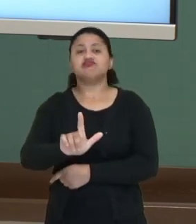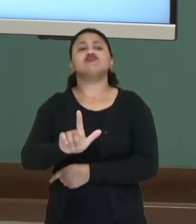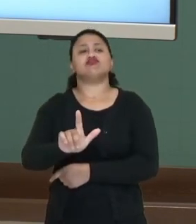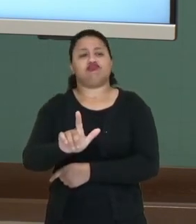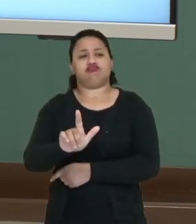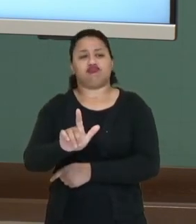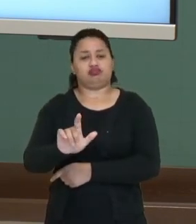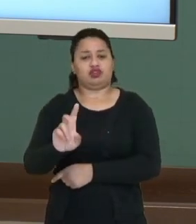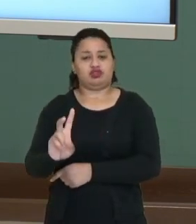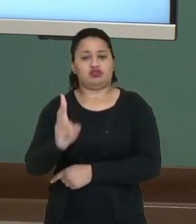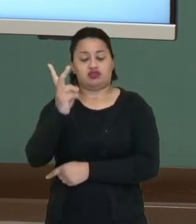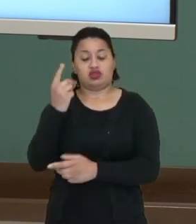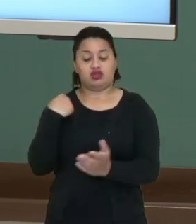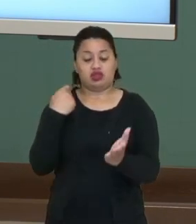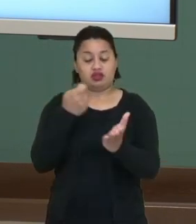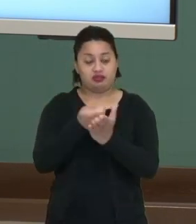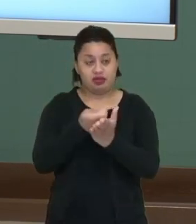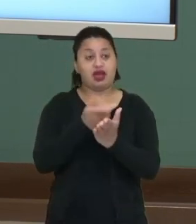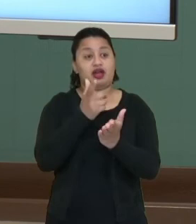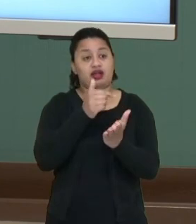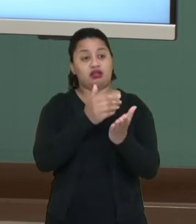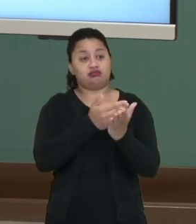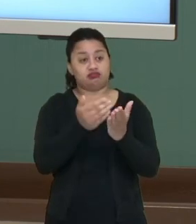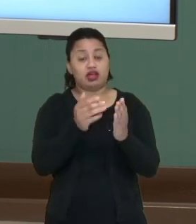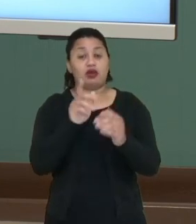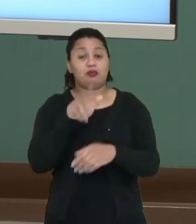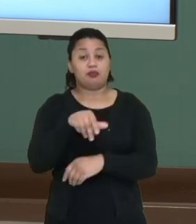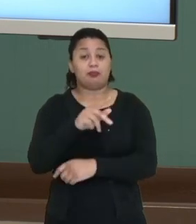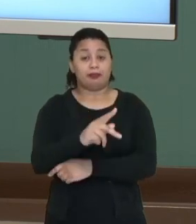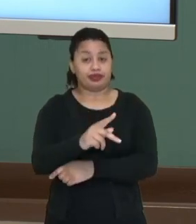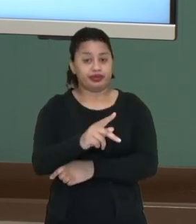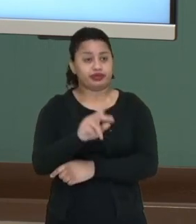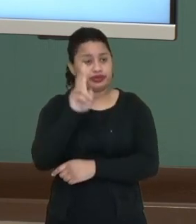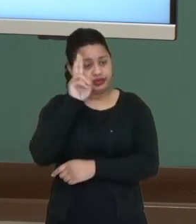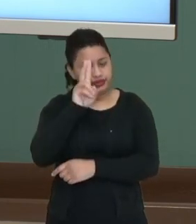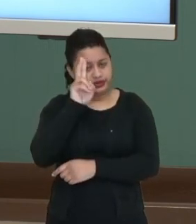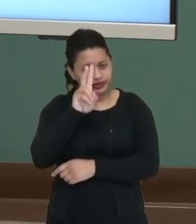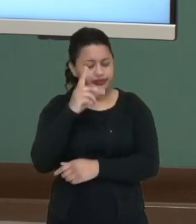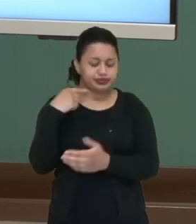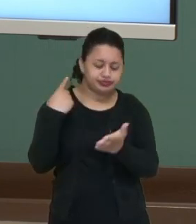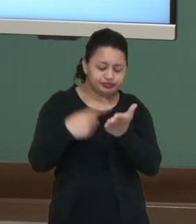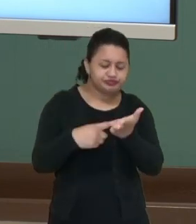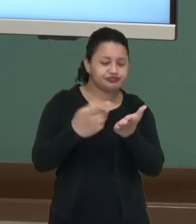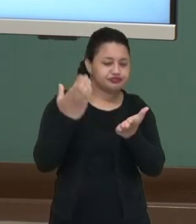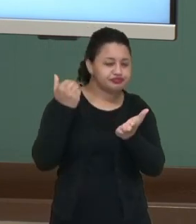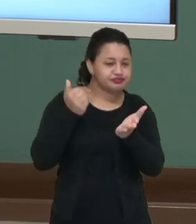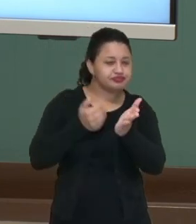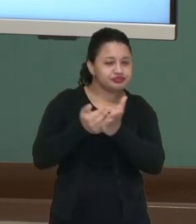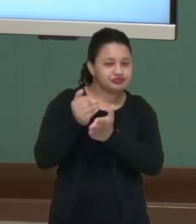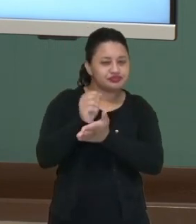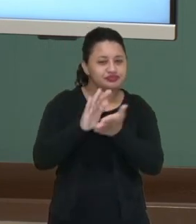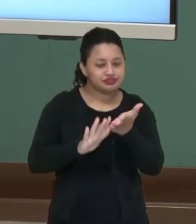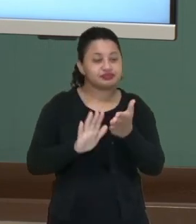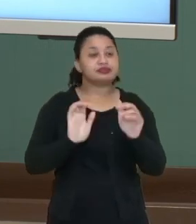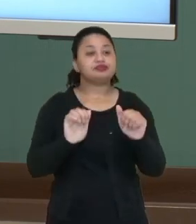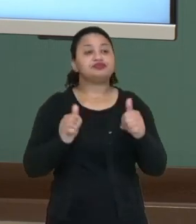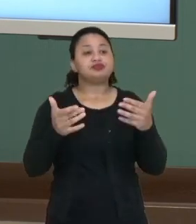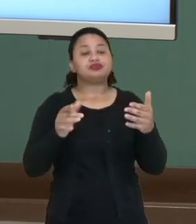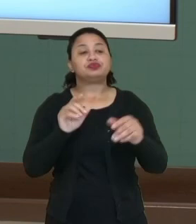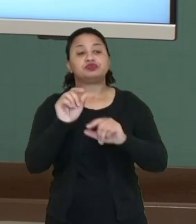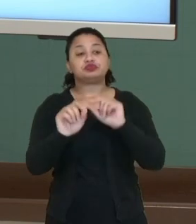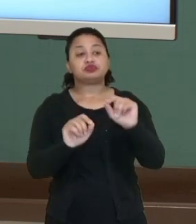O valor pago entra lá no início, lá no P. Lembra-se que foi combinado lá no começo do exercício?